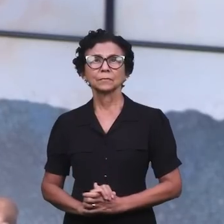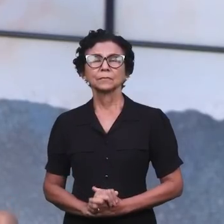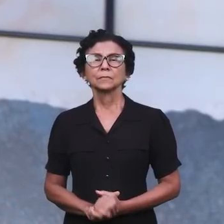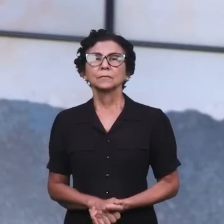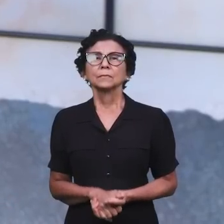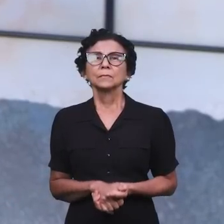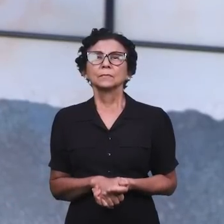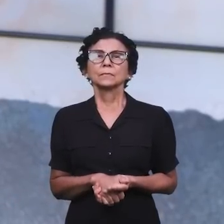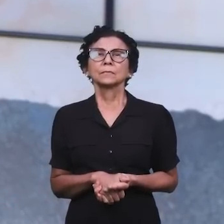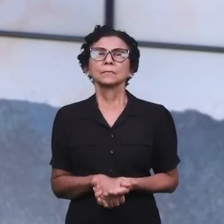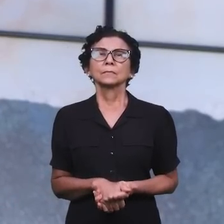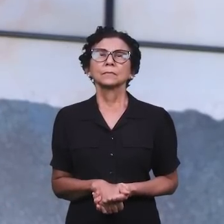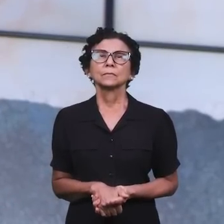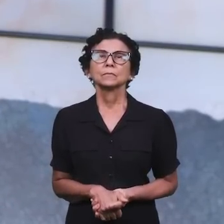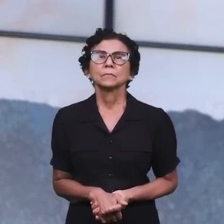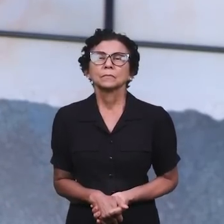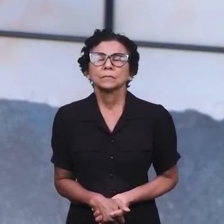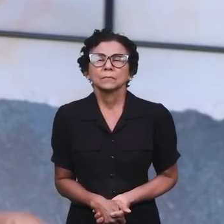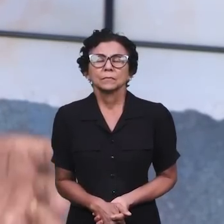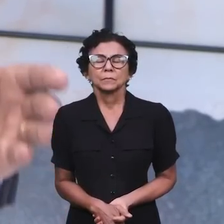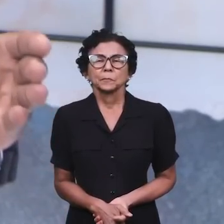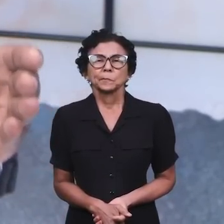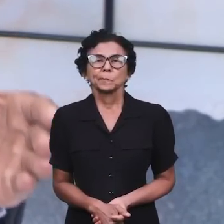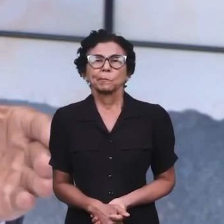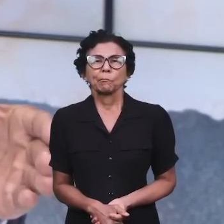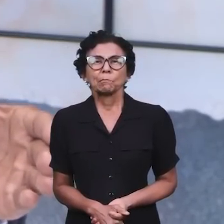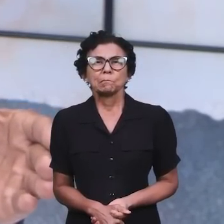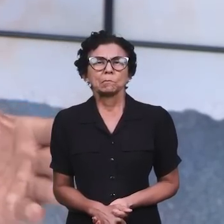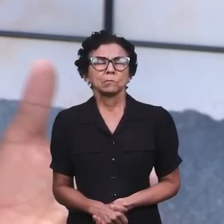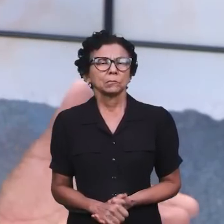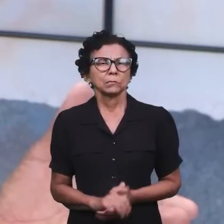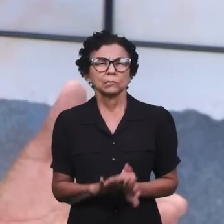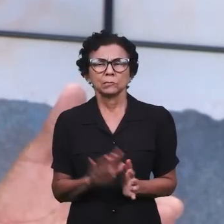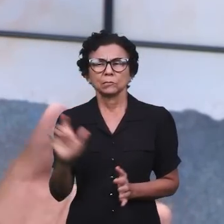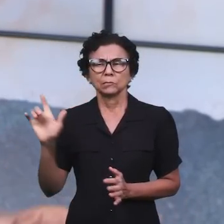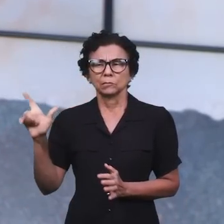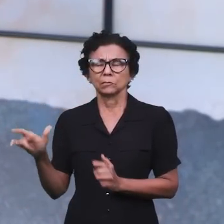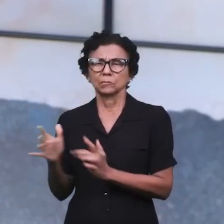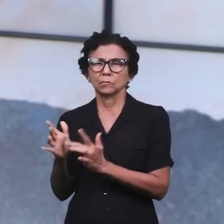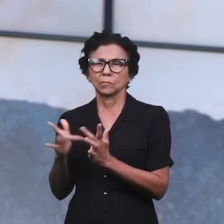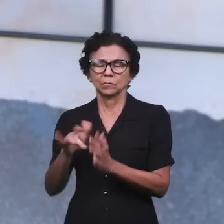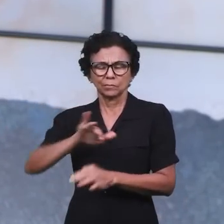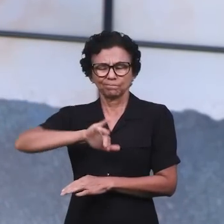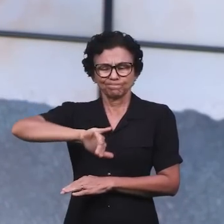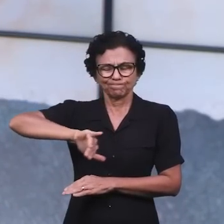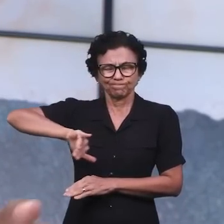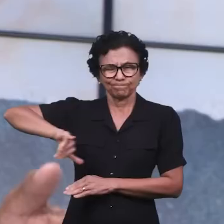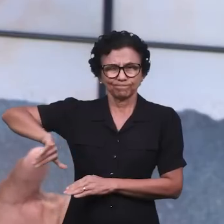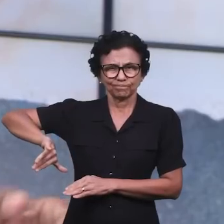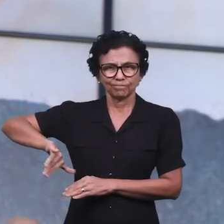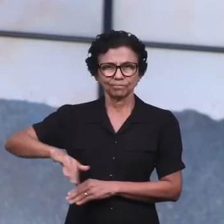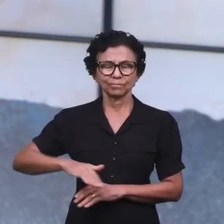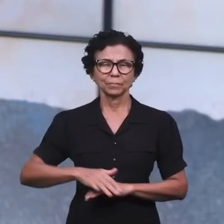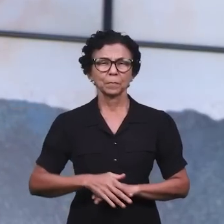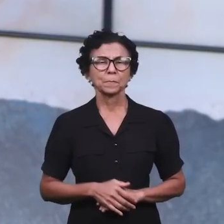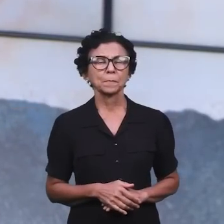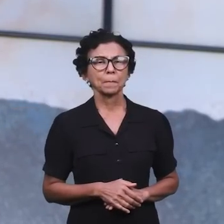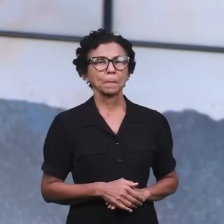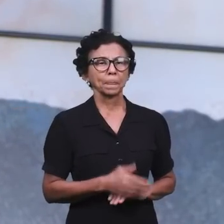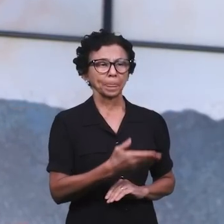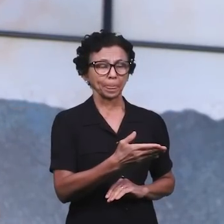vêm, de alguma maneira, tentando até ofuscar a pessoa do Senhor Jesus, né? E uma dessas